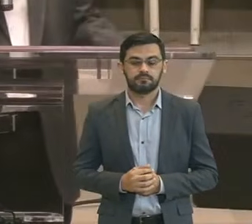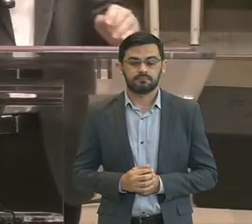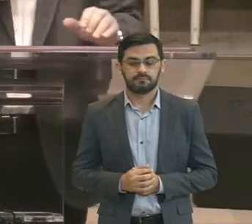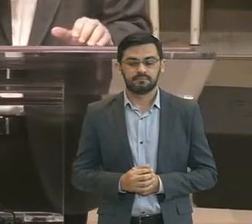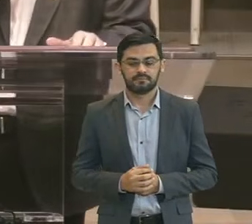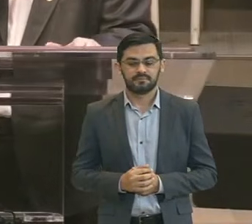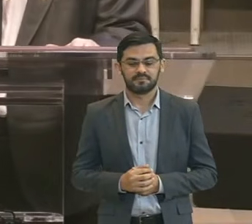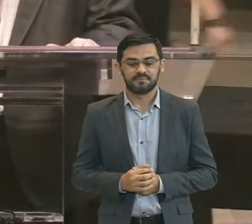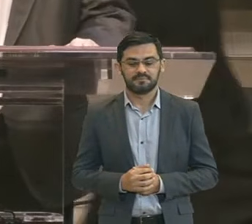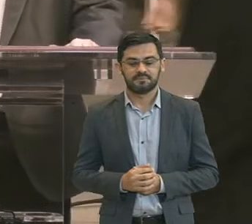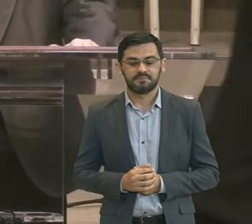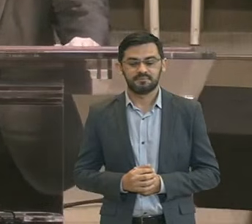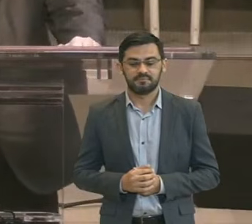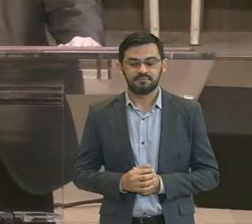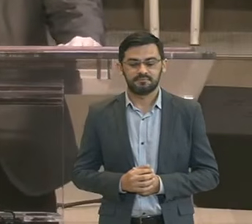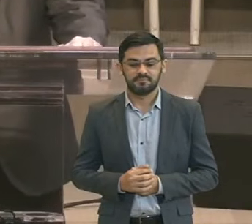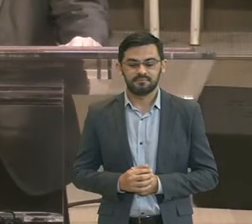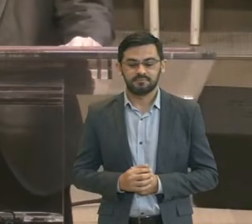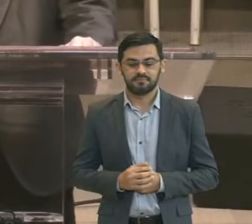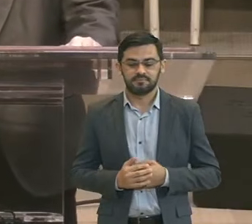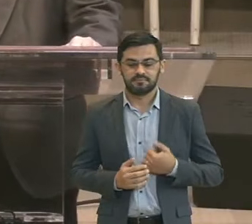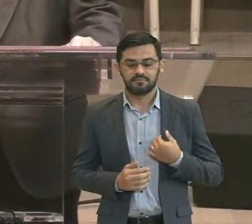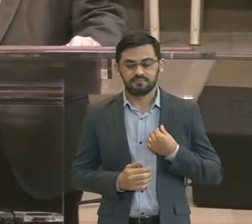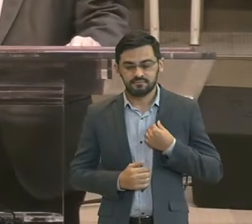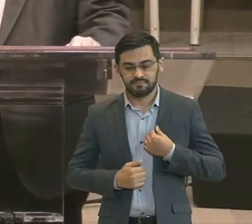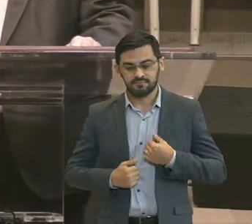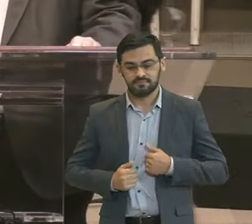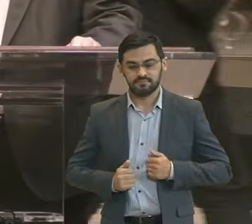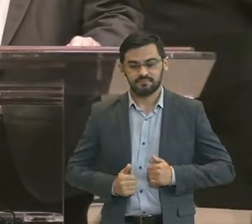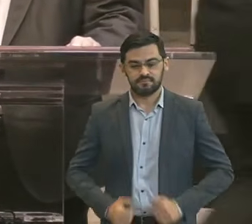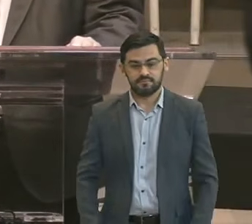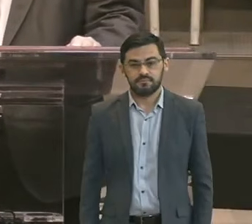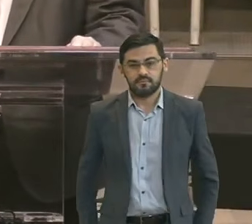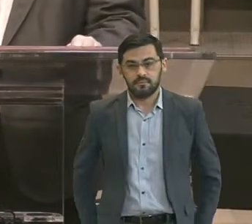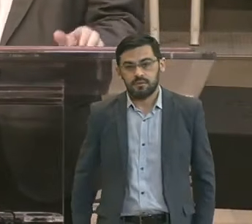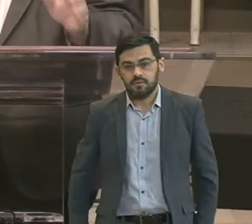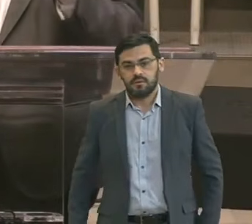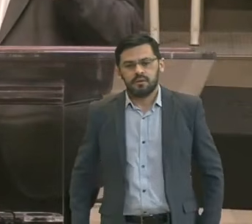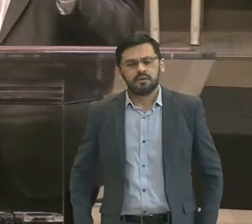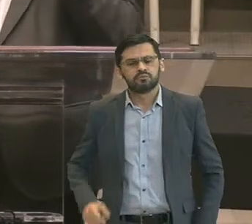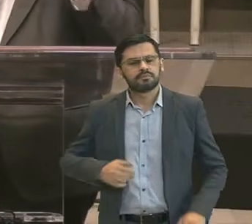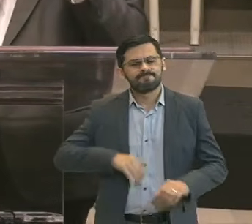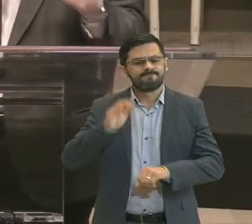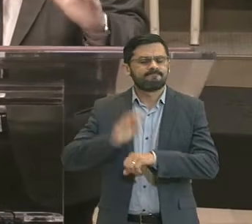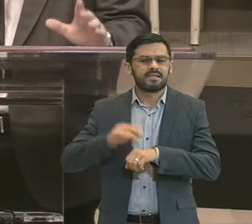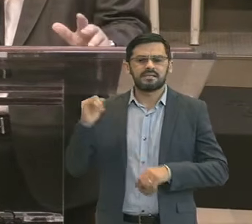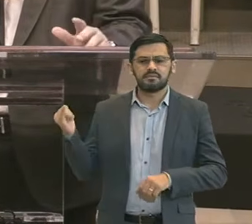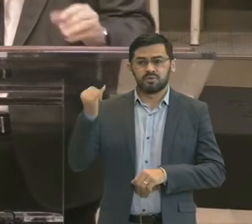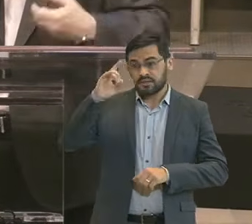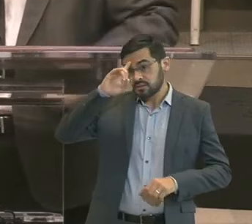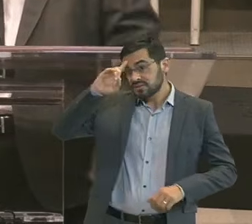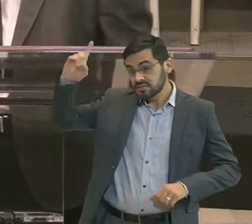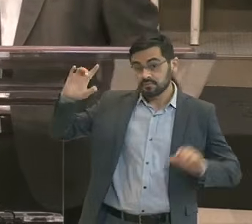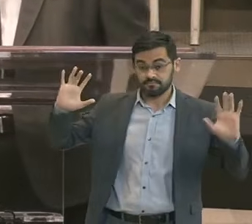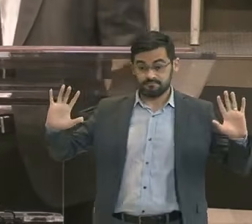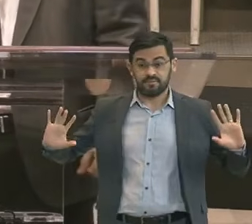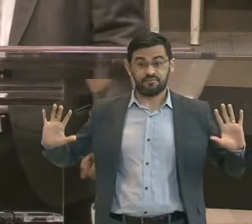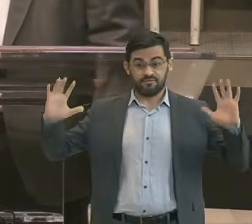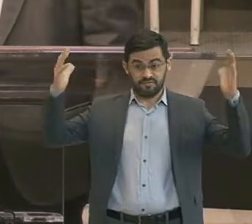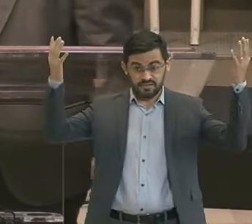vendo. Isso. Diz assim: no último e mais importante dia da